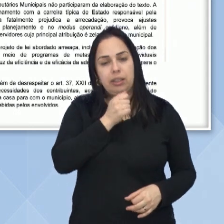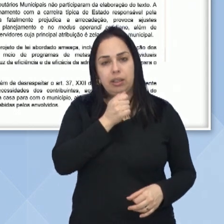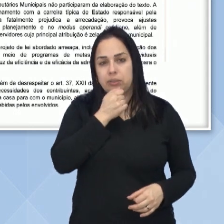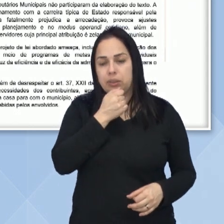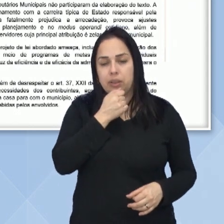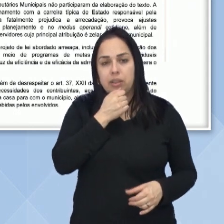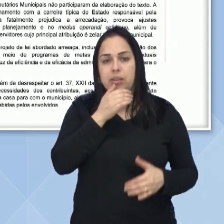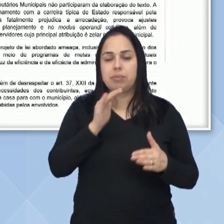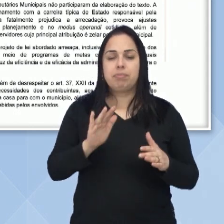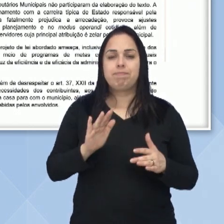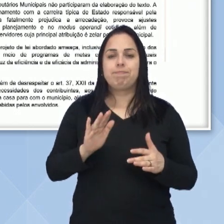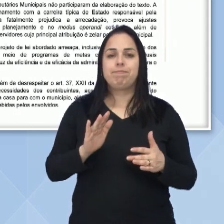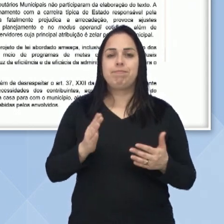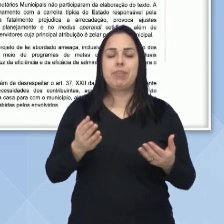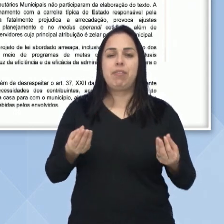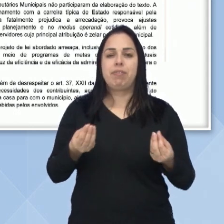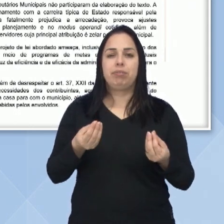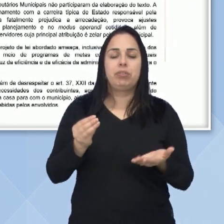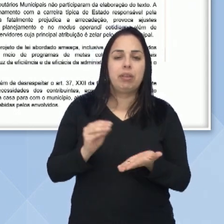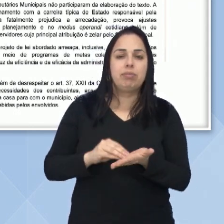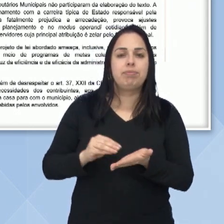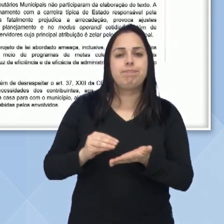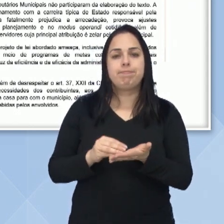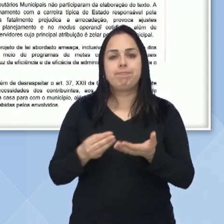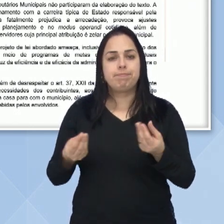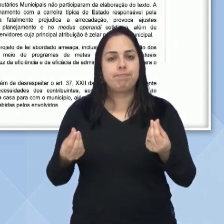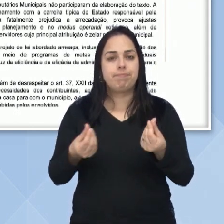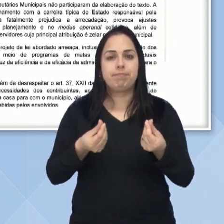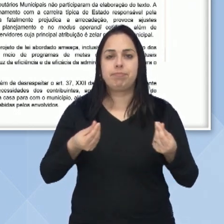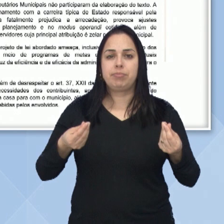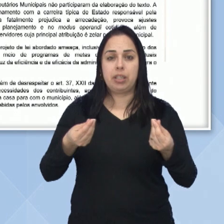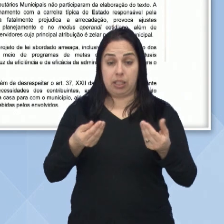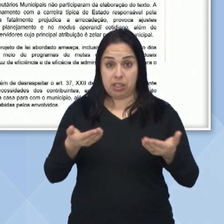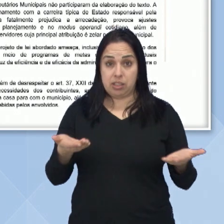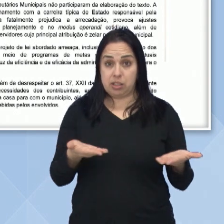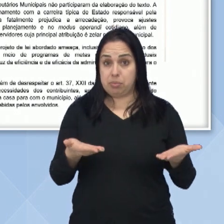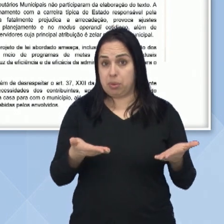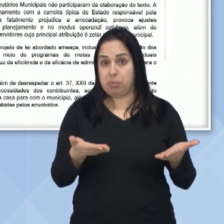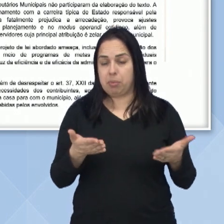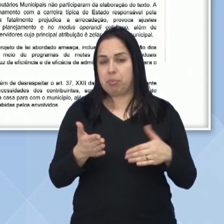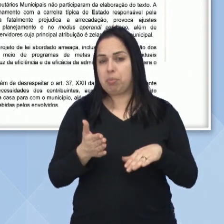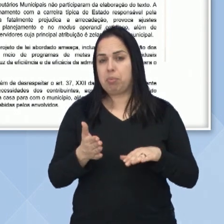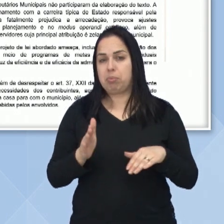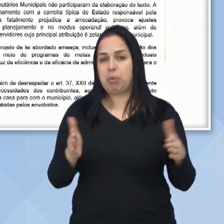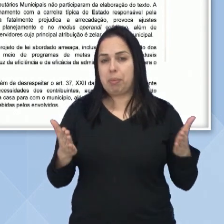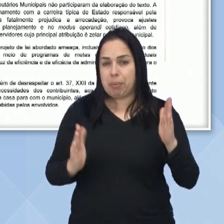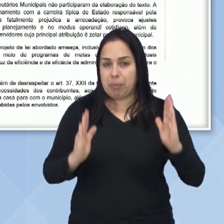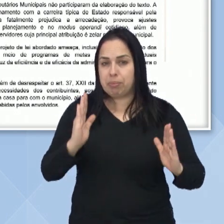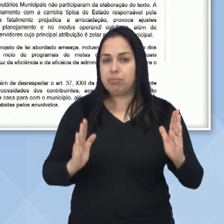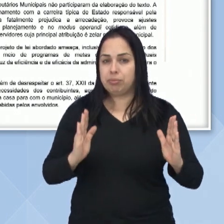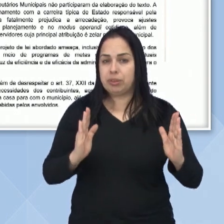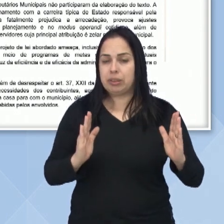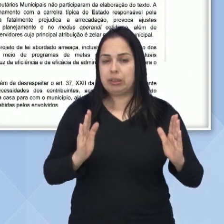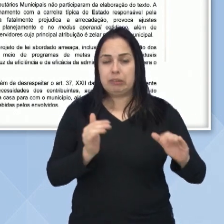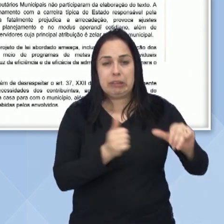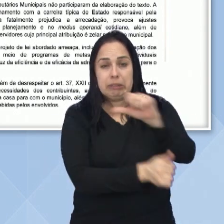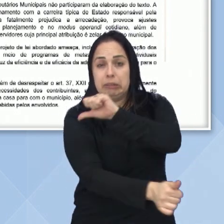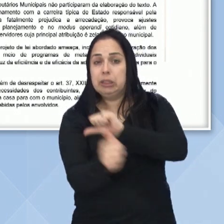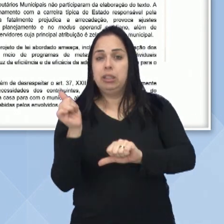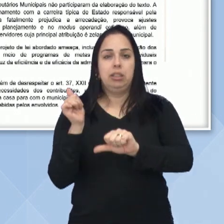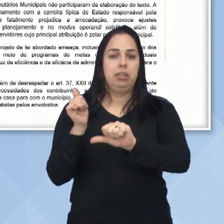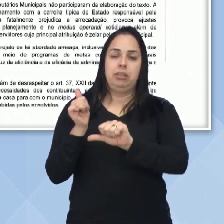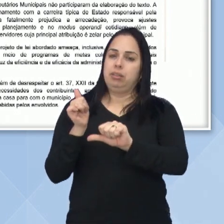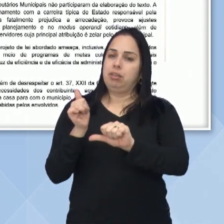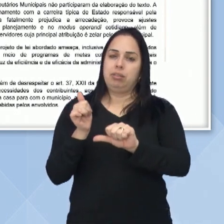se mostra razoável, neste momento, provocar grandes